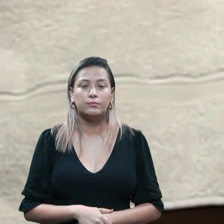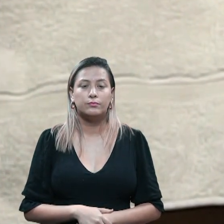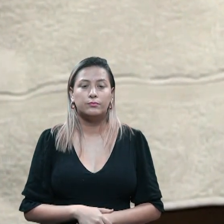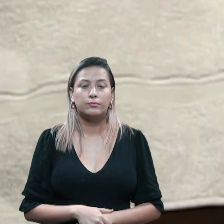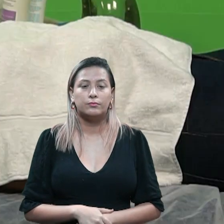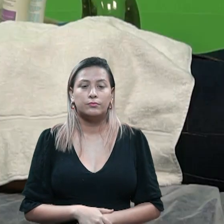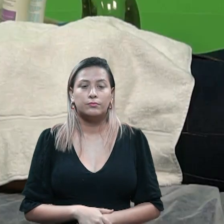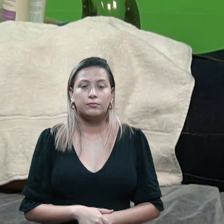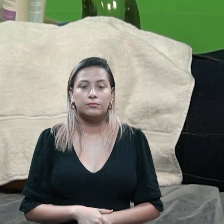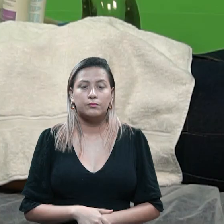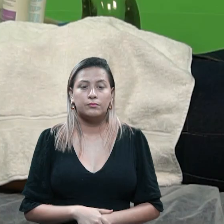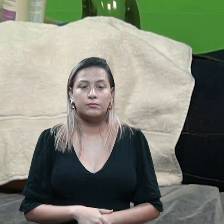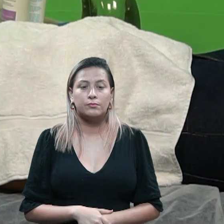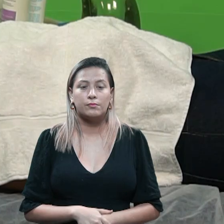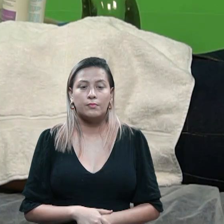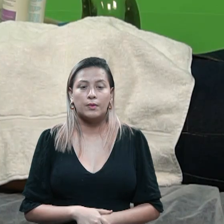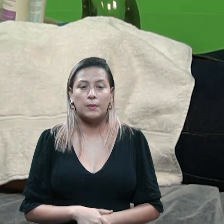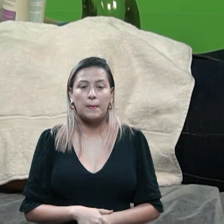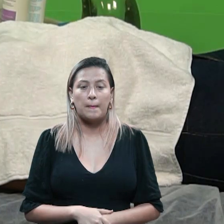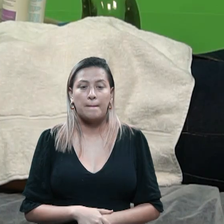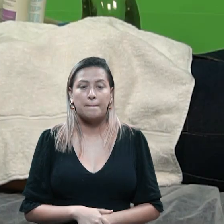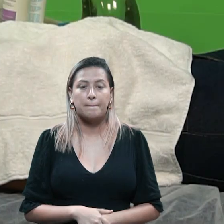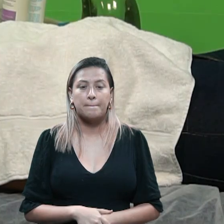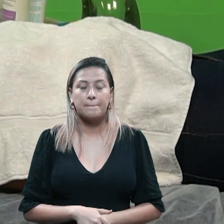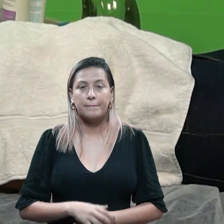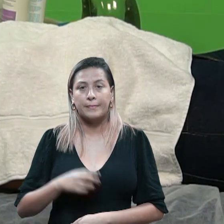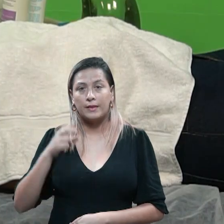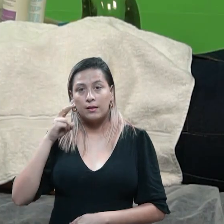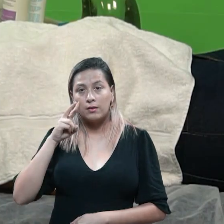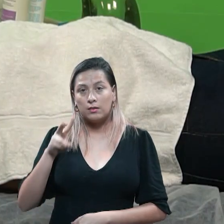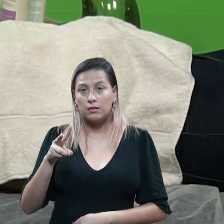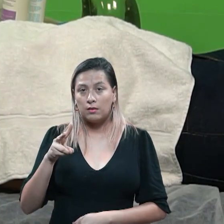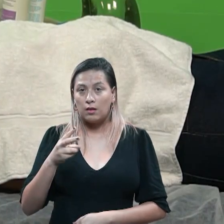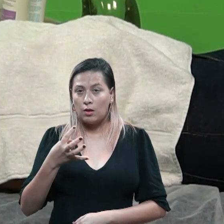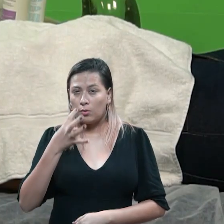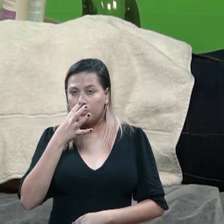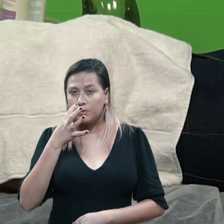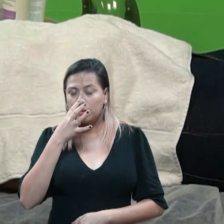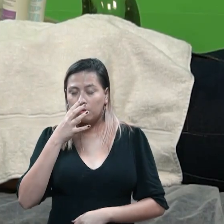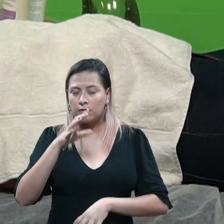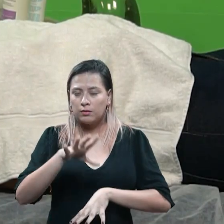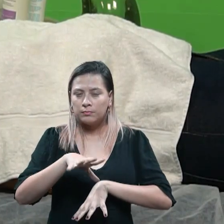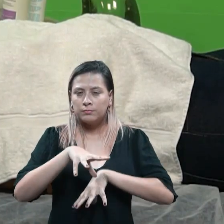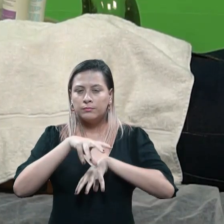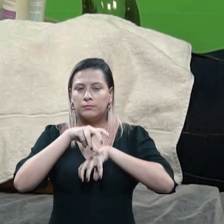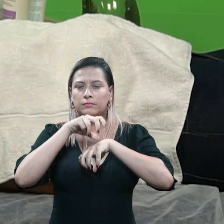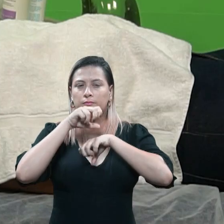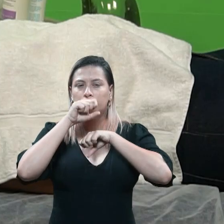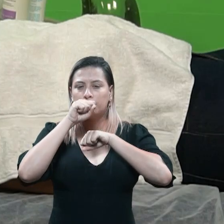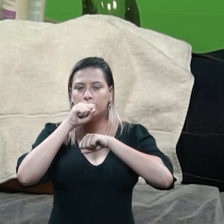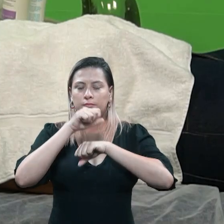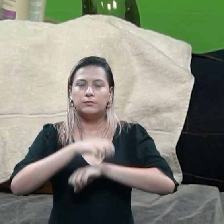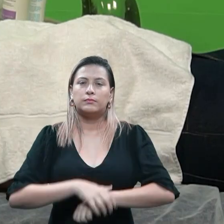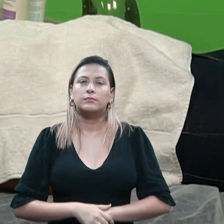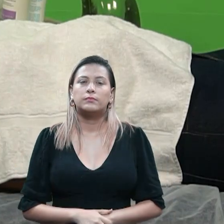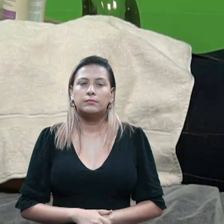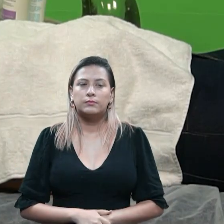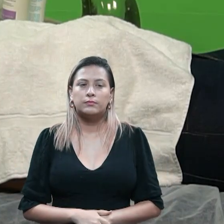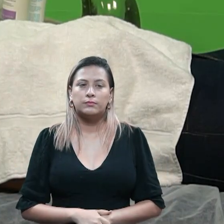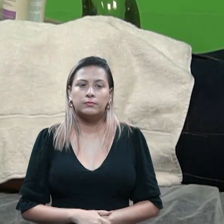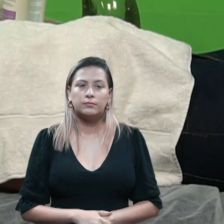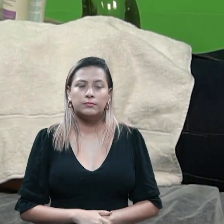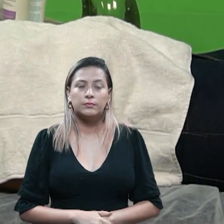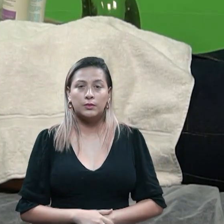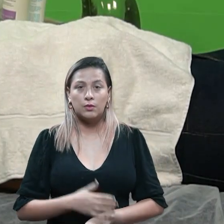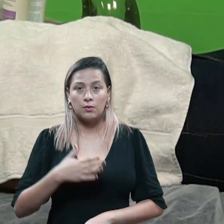canais. Eu vou observar a respiração da minha cliente e vou sintonizar